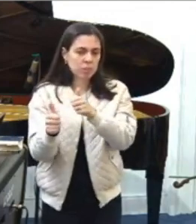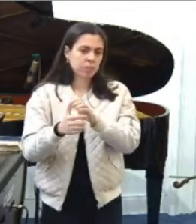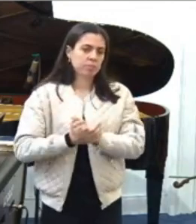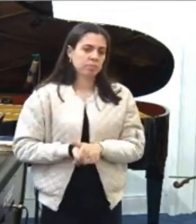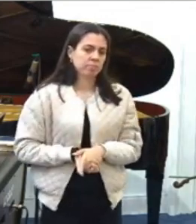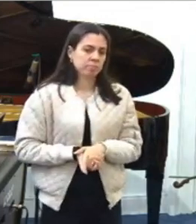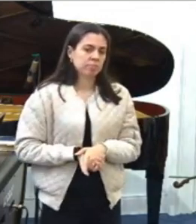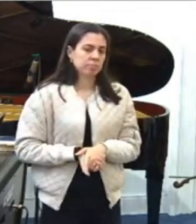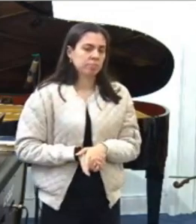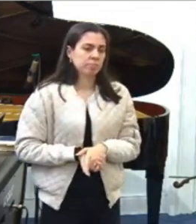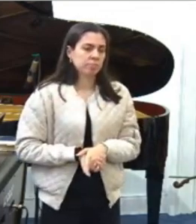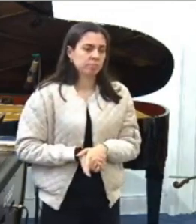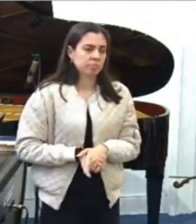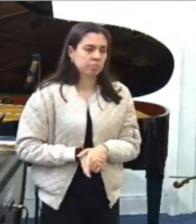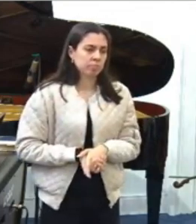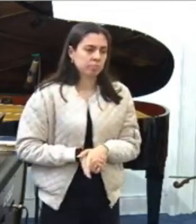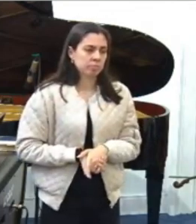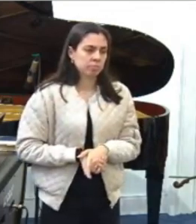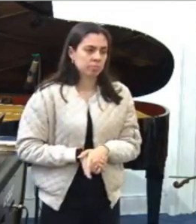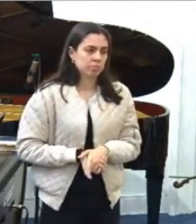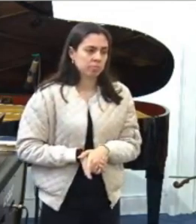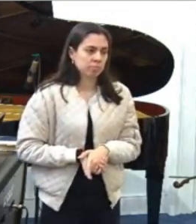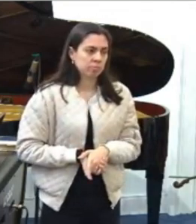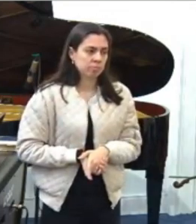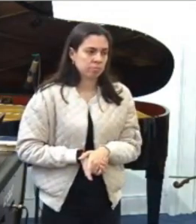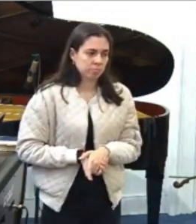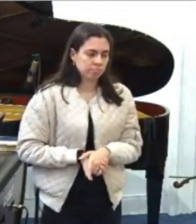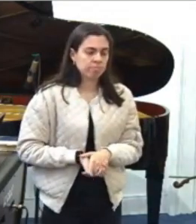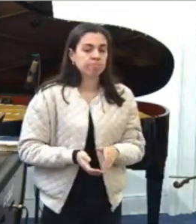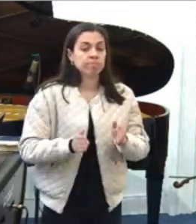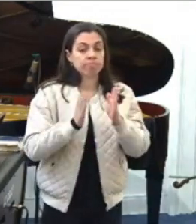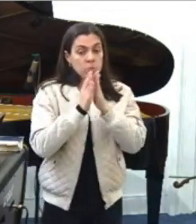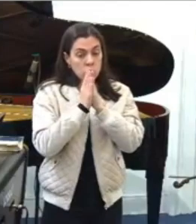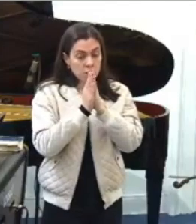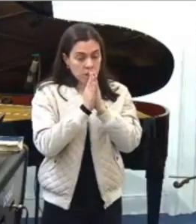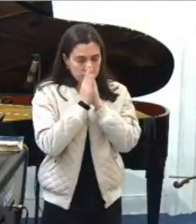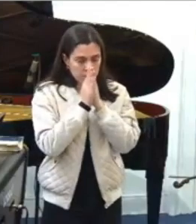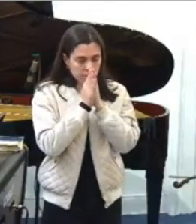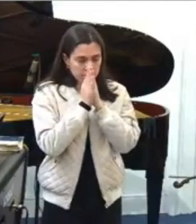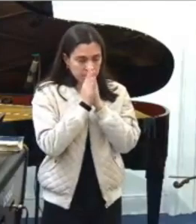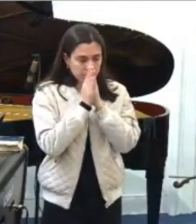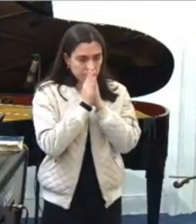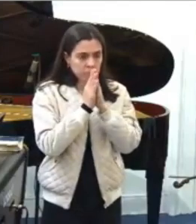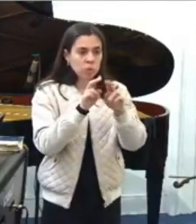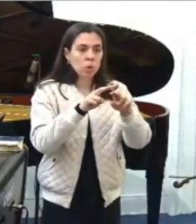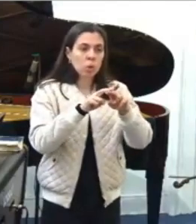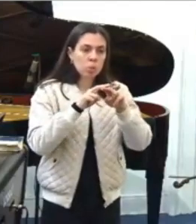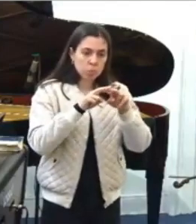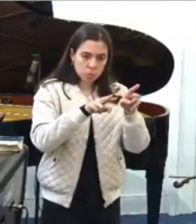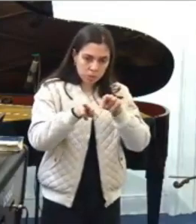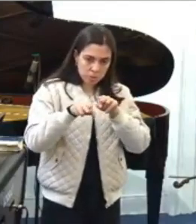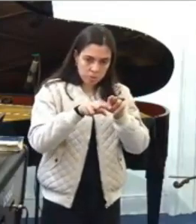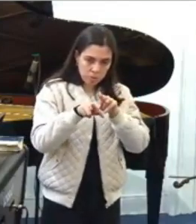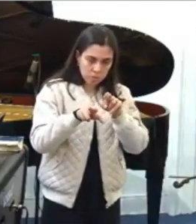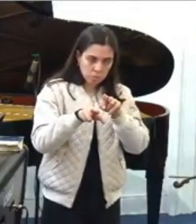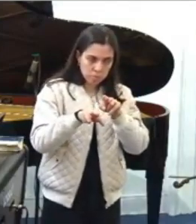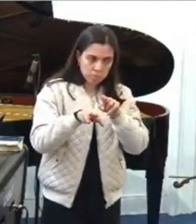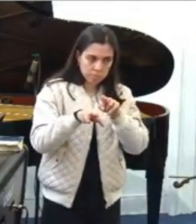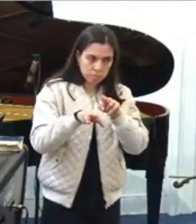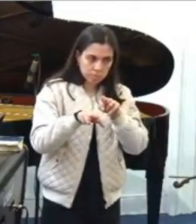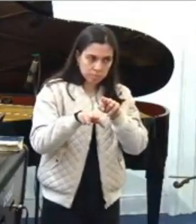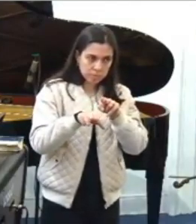pregando o Evangelho, deve nos despertar a atenção para que oremos pelas suas vidas, para que os sustentemos em sua